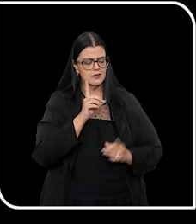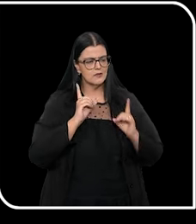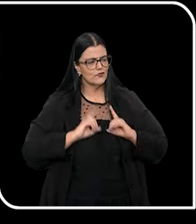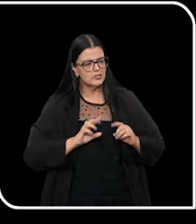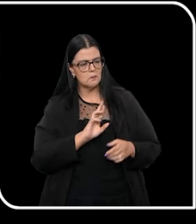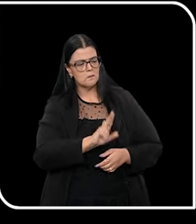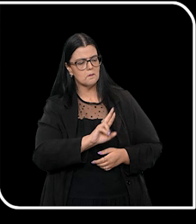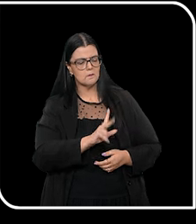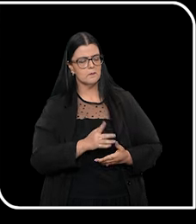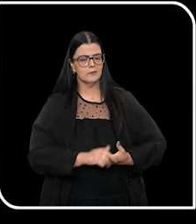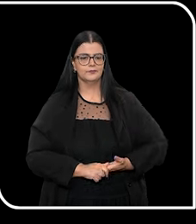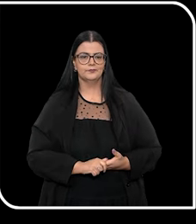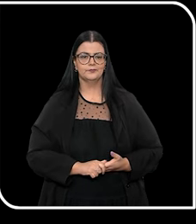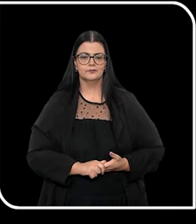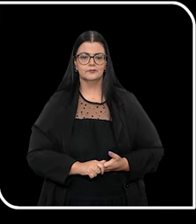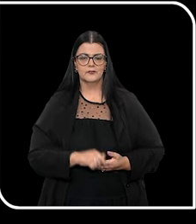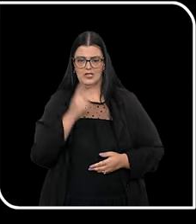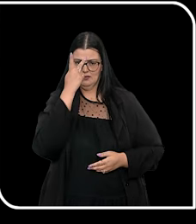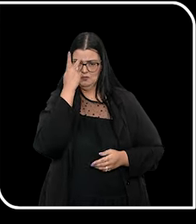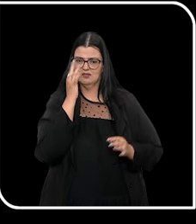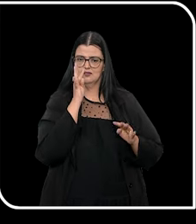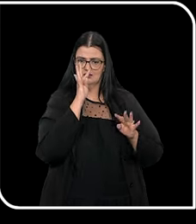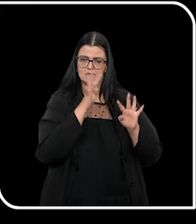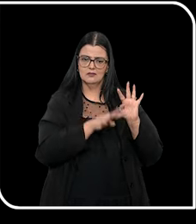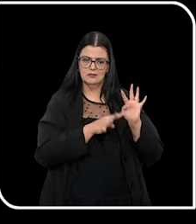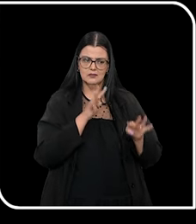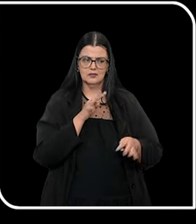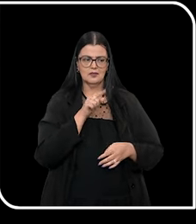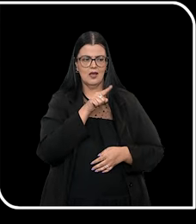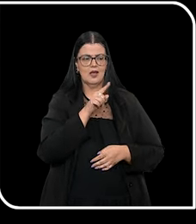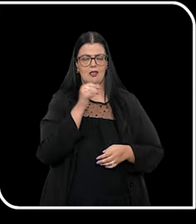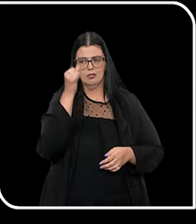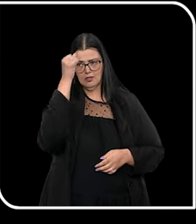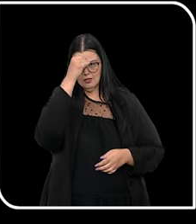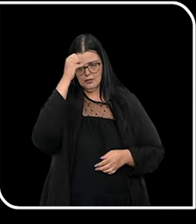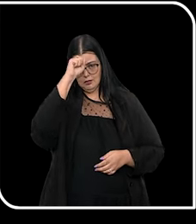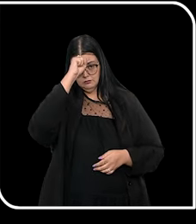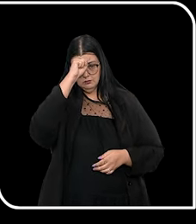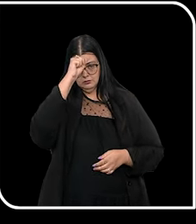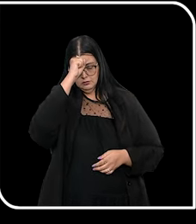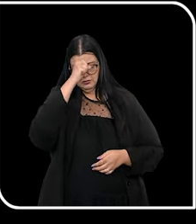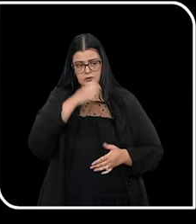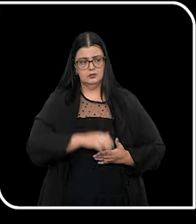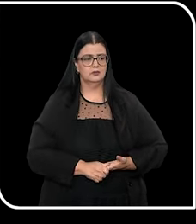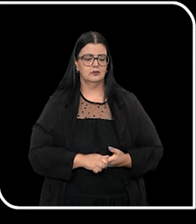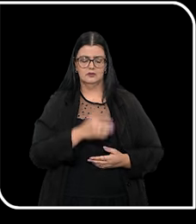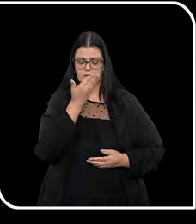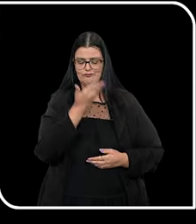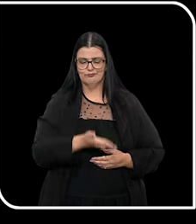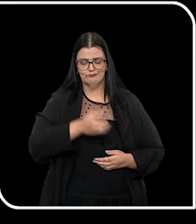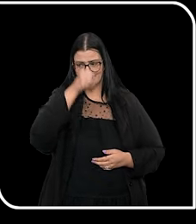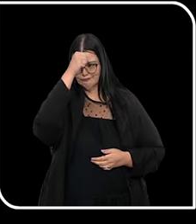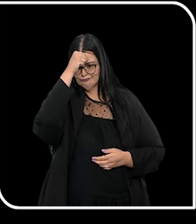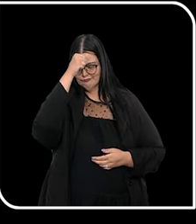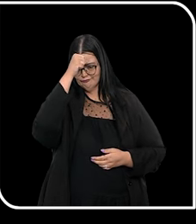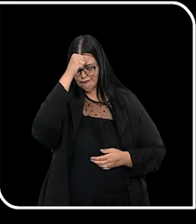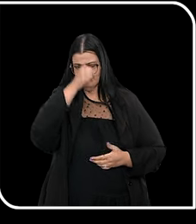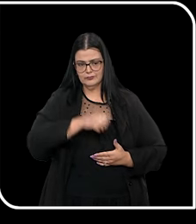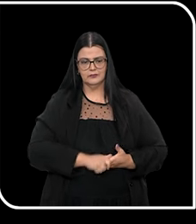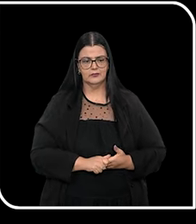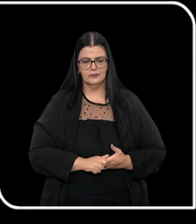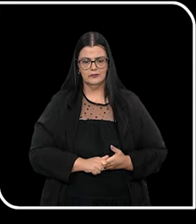uma deficiência eh ah Fulano é cara por isso que ele faz isso ele é